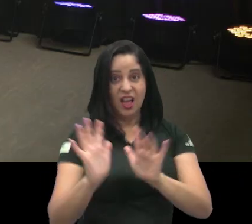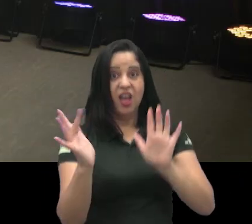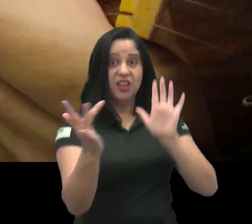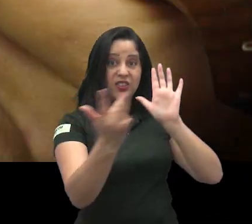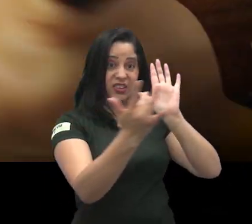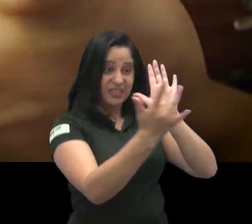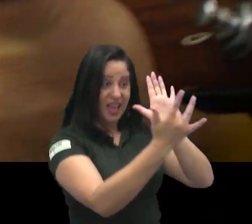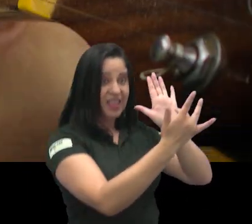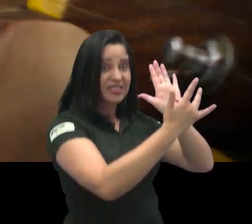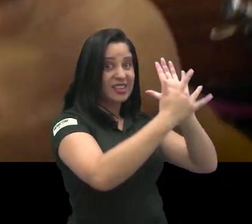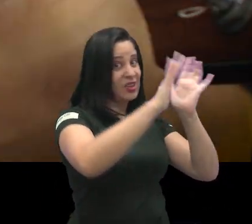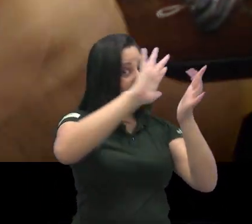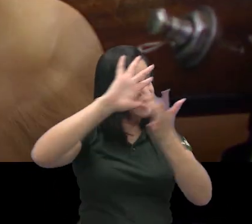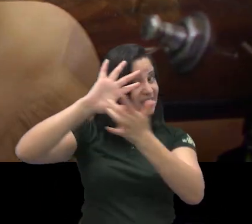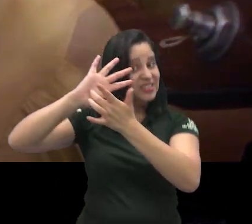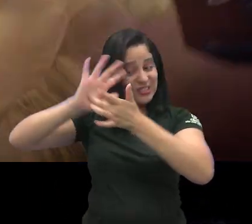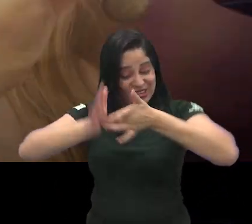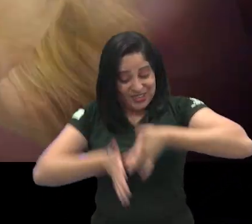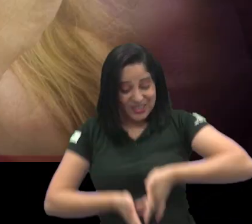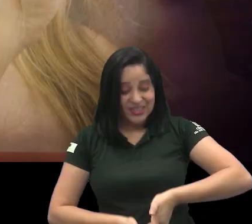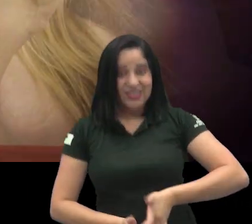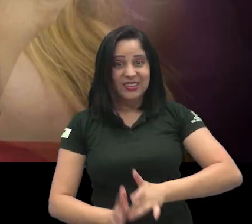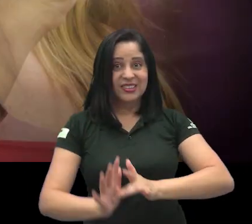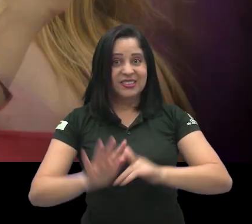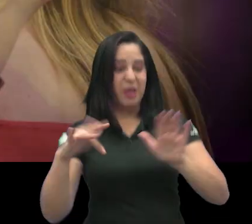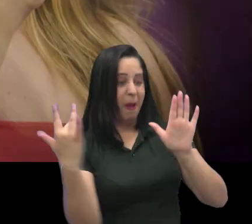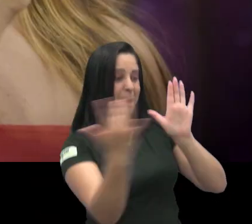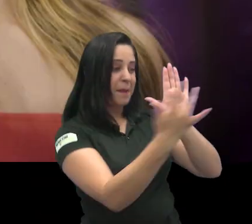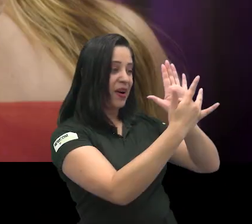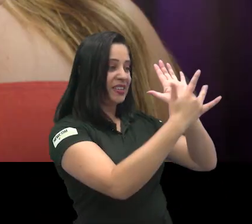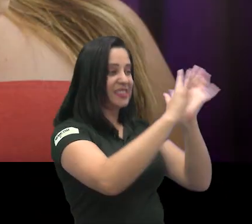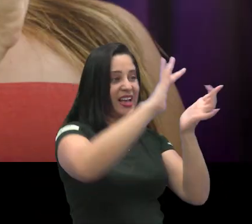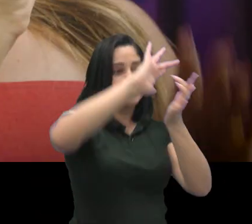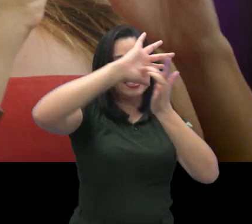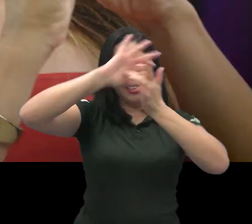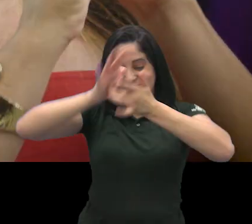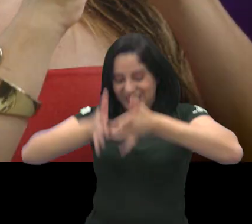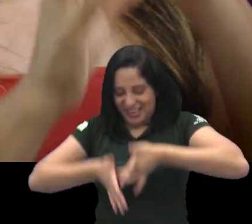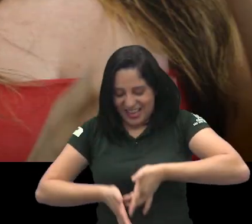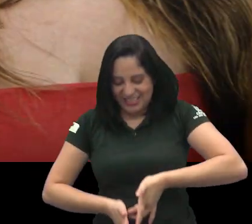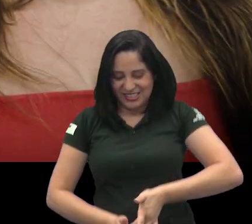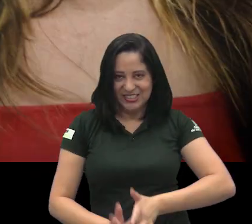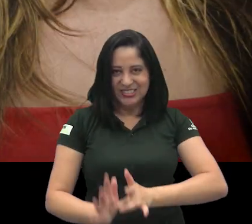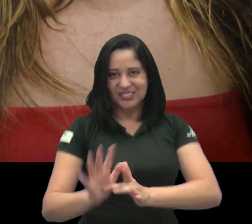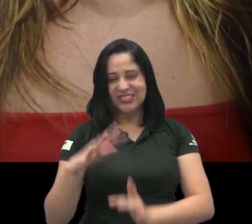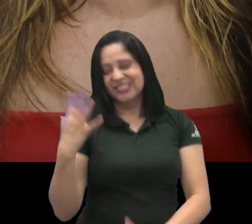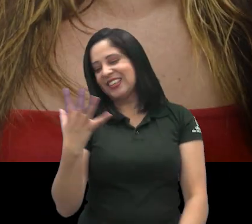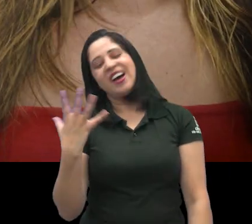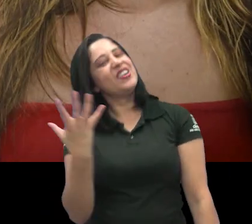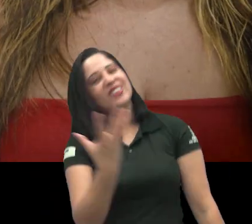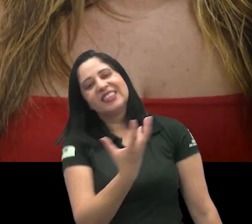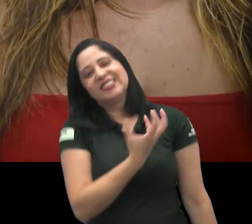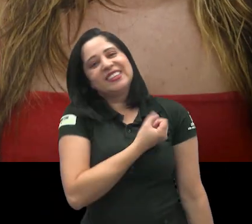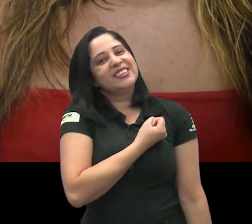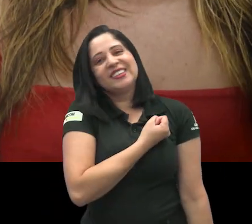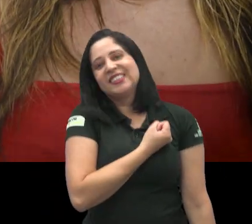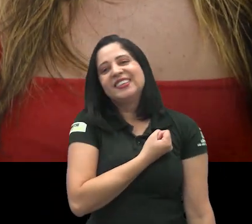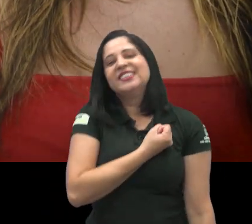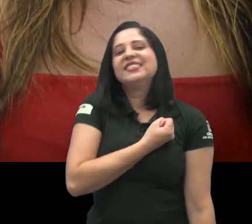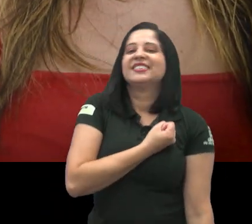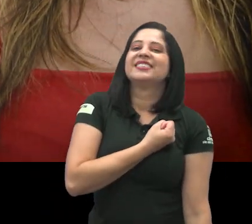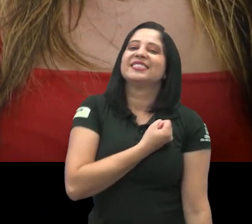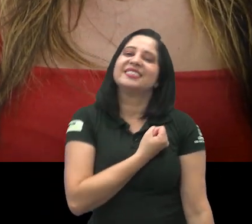Jesus. Pois nasceu Jesus. Pois nasceu Jesus, o